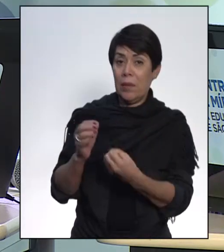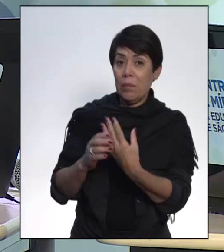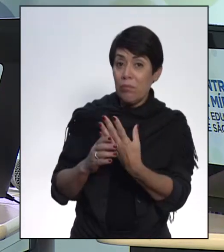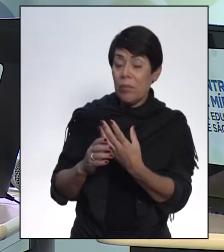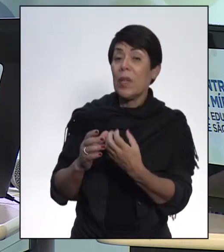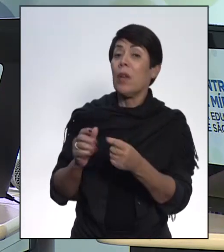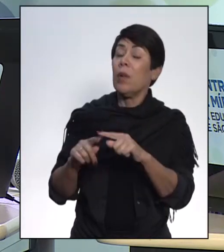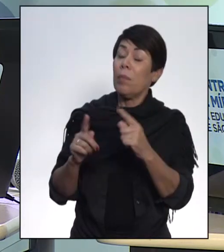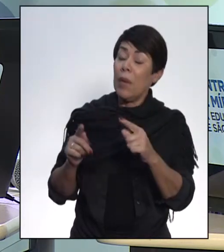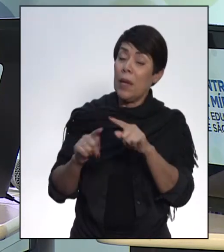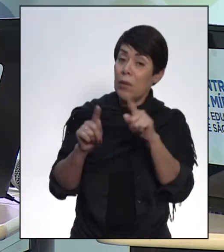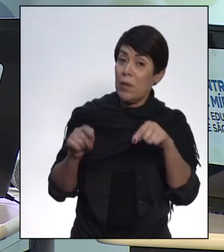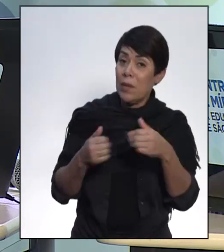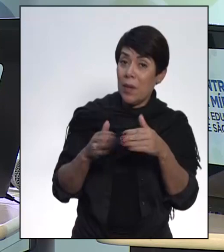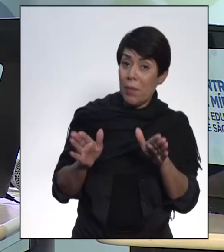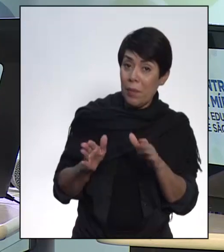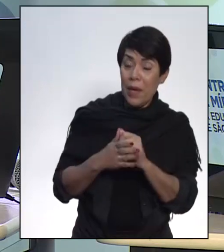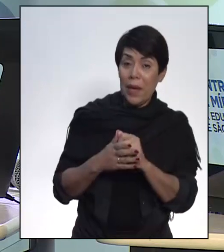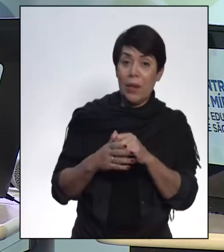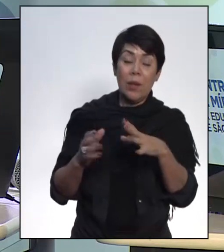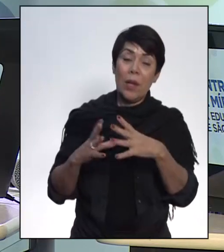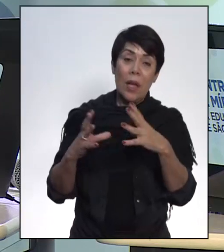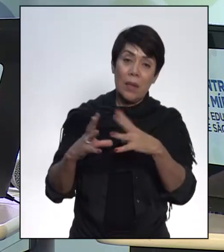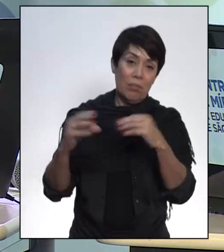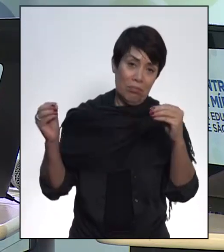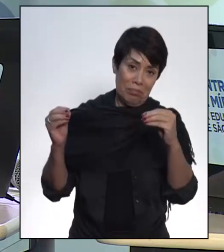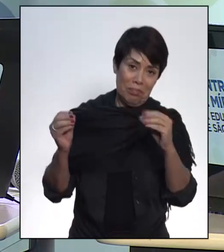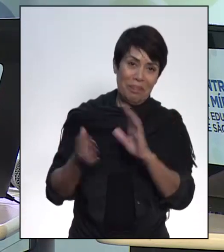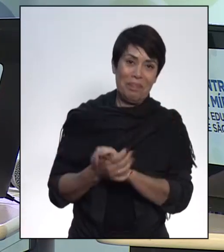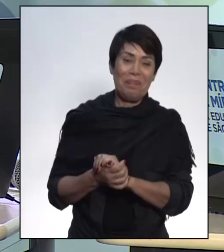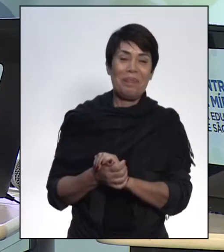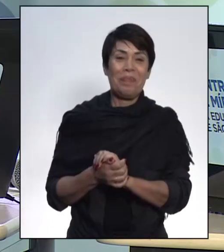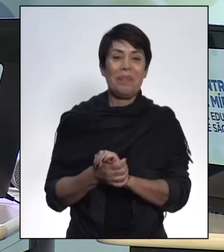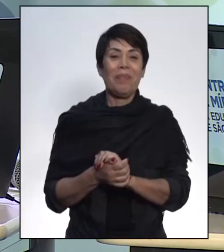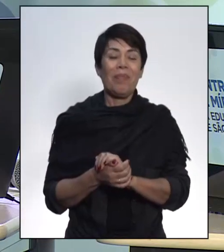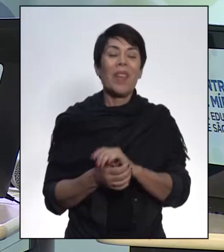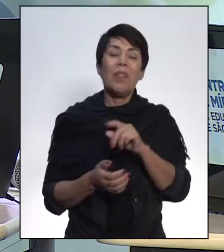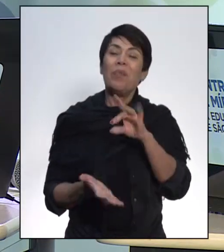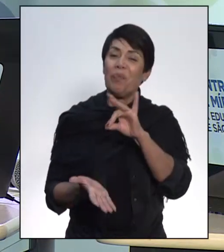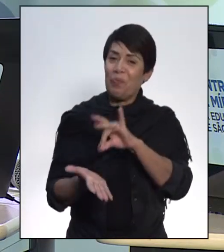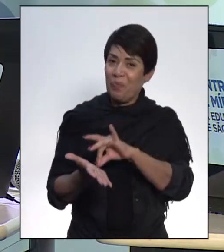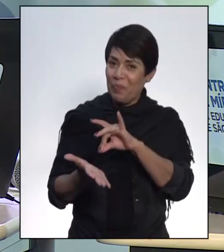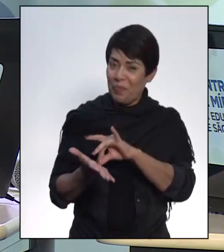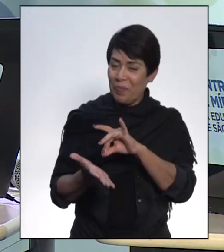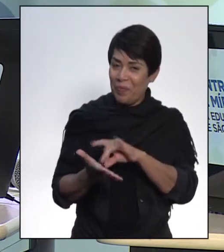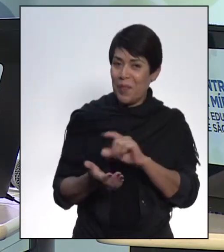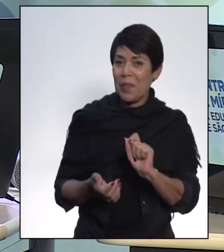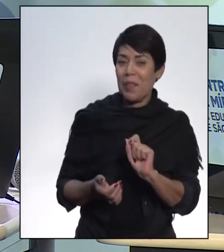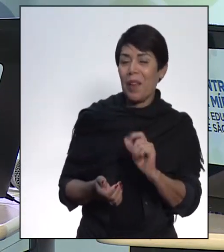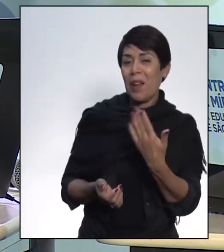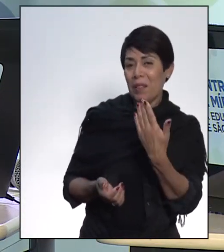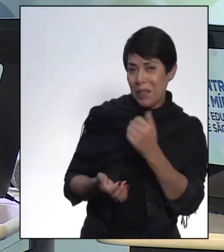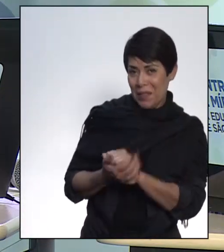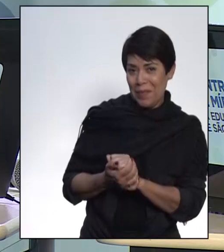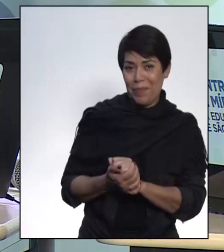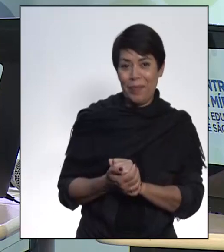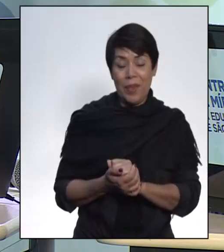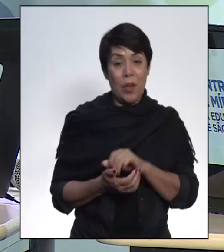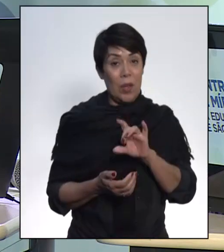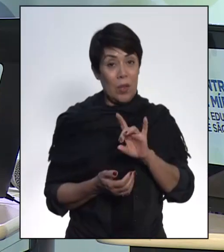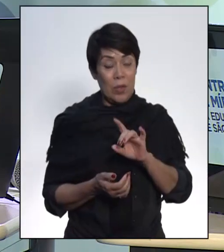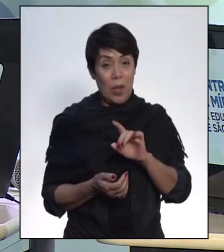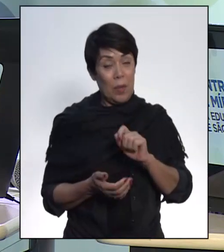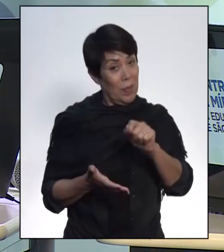que como era no sistema aberto, o nosso gás, ele escapuliu. Então, foi exatamente isso mesmo que aconteceu. Então, ali, ó, só para